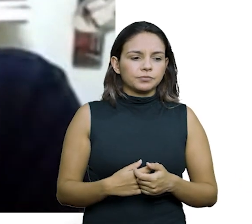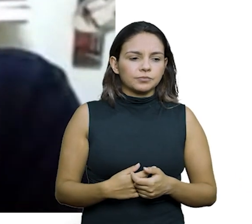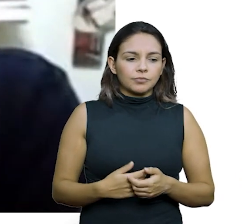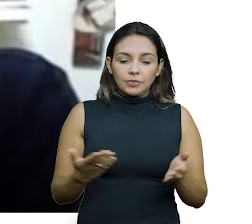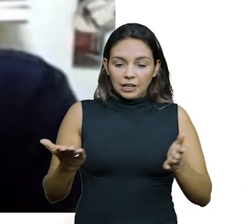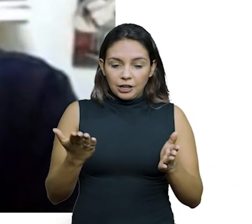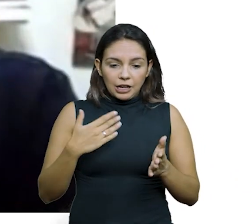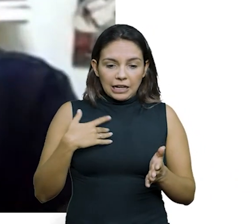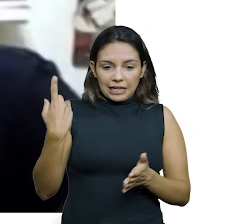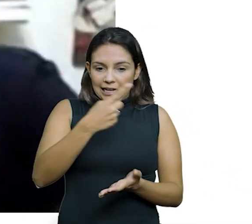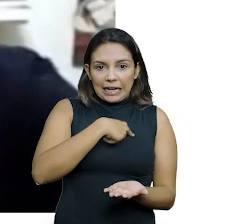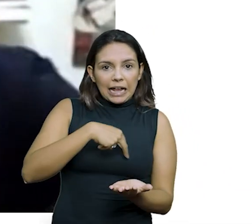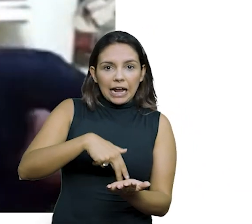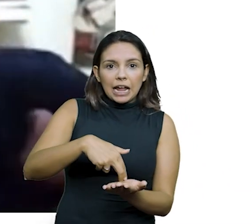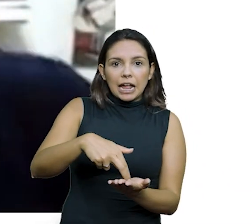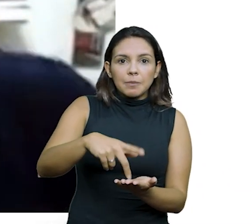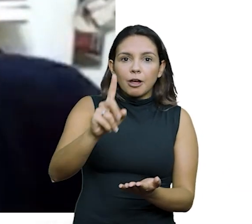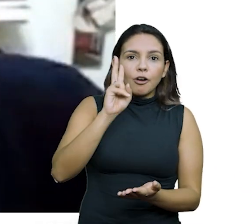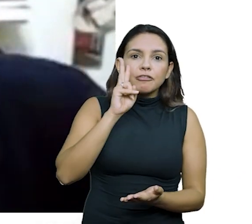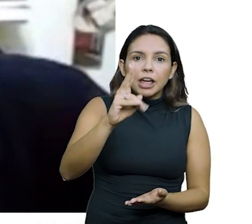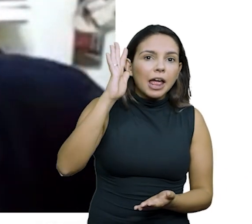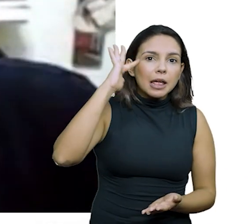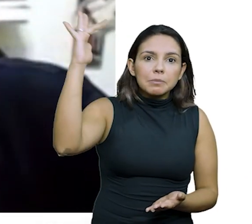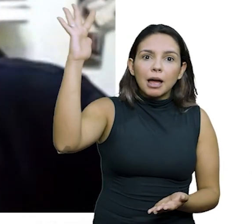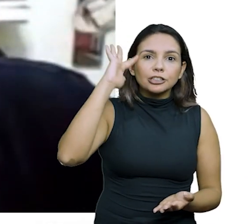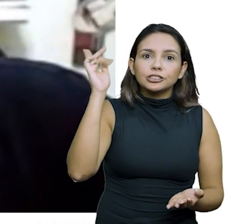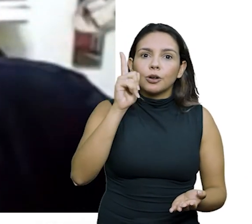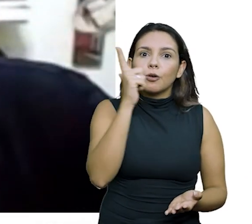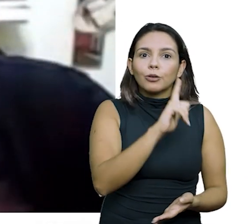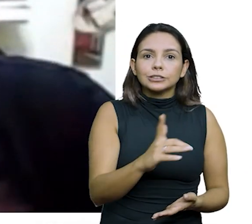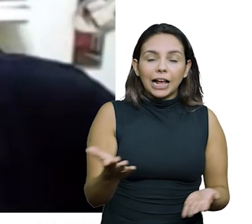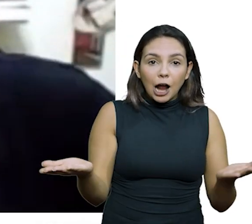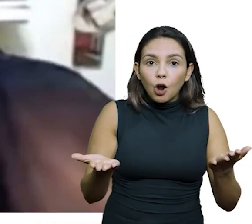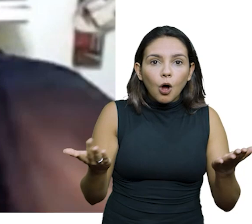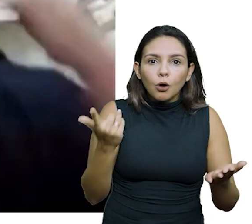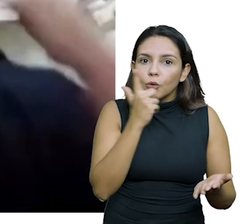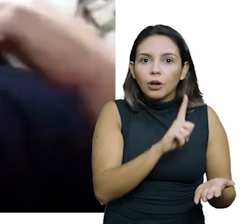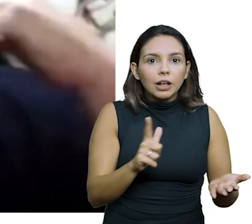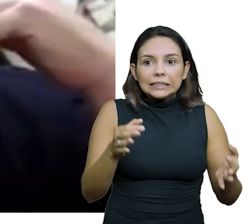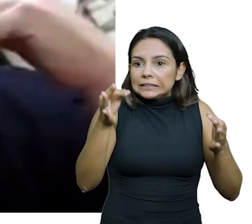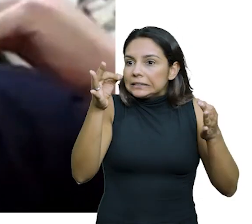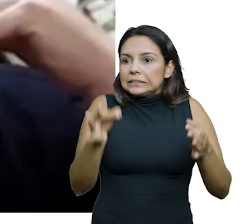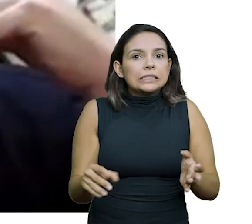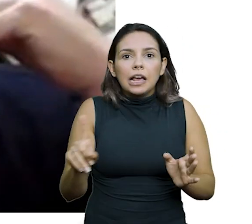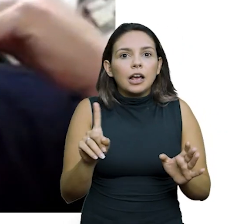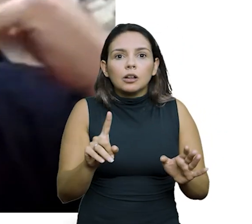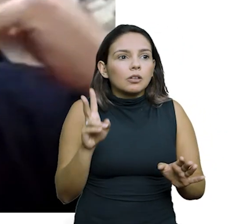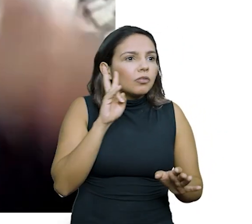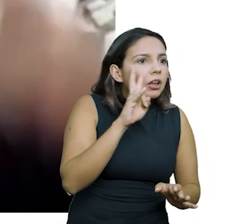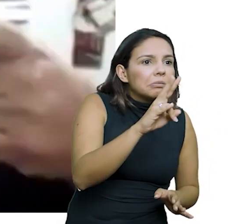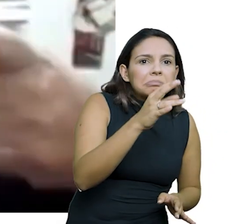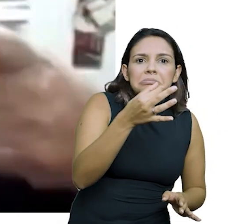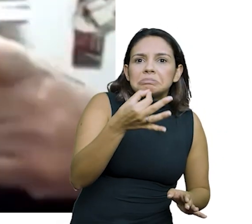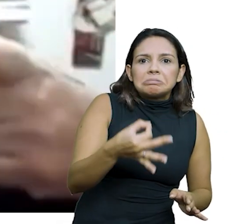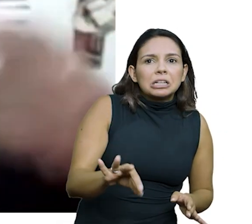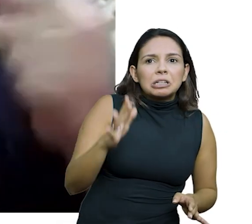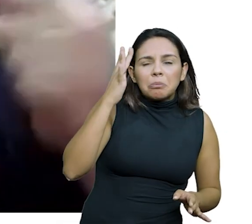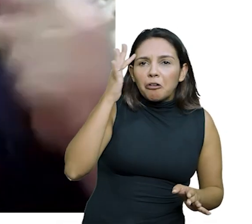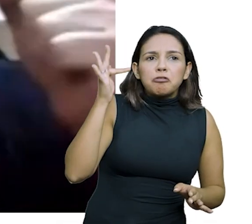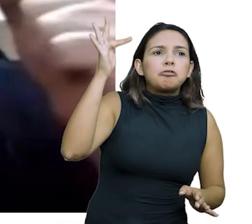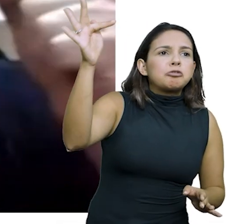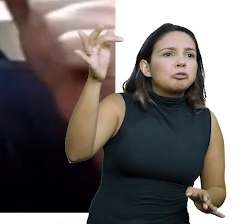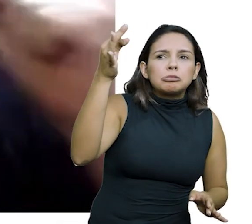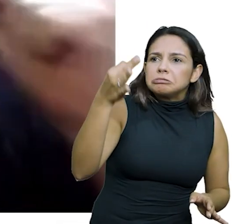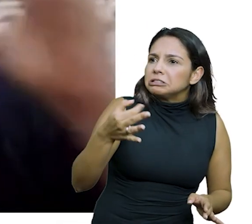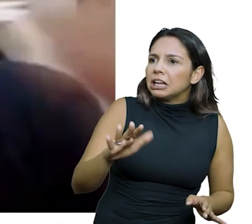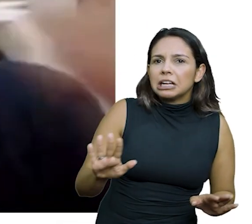vias tortuosas, não vai muito longe do que a gente imaginou. Mas e agora? Agora é uma incerteza. Então eu pensei nessa frase,